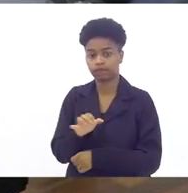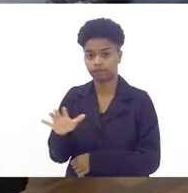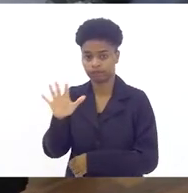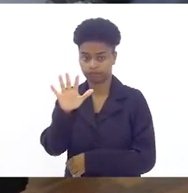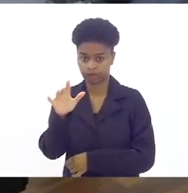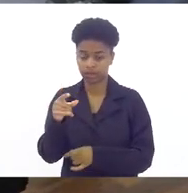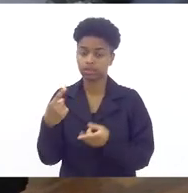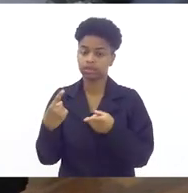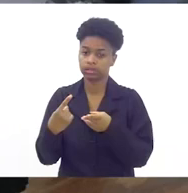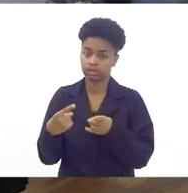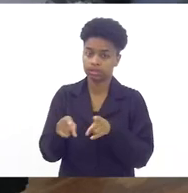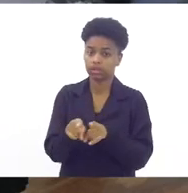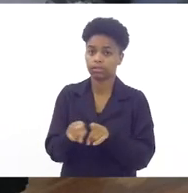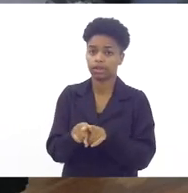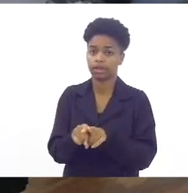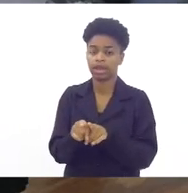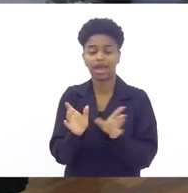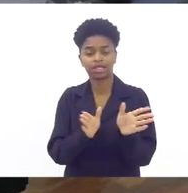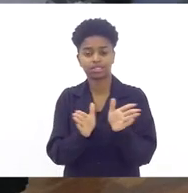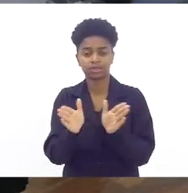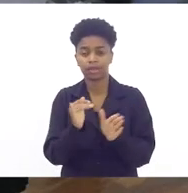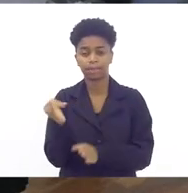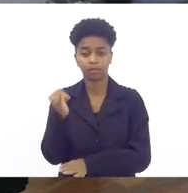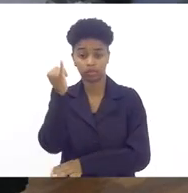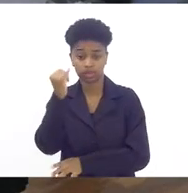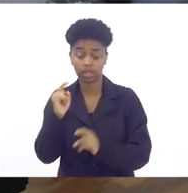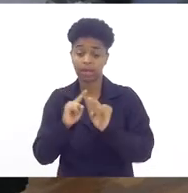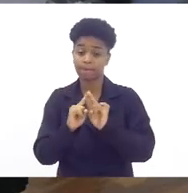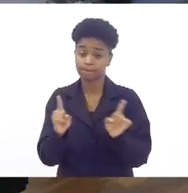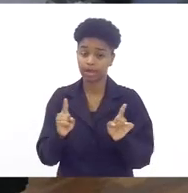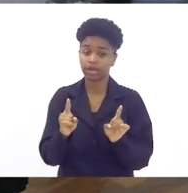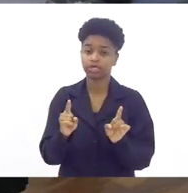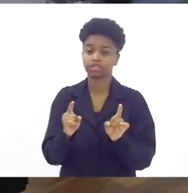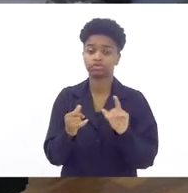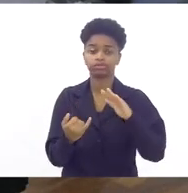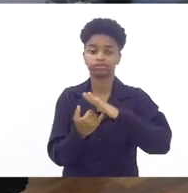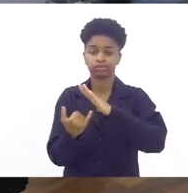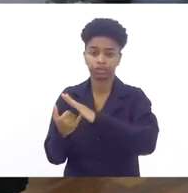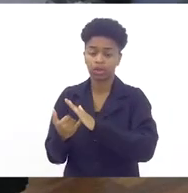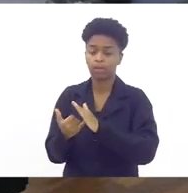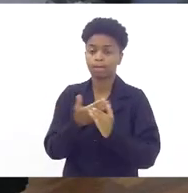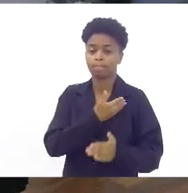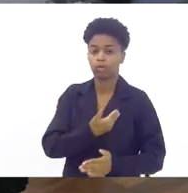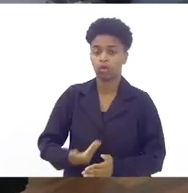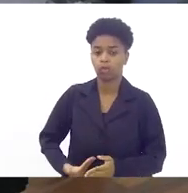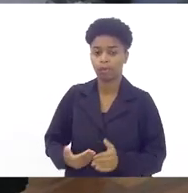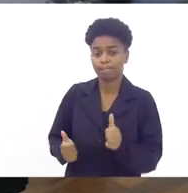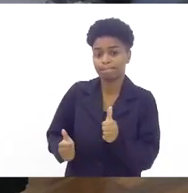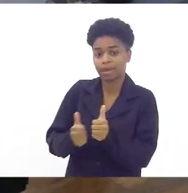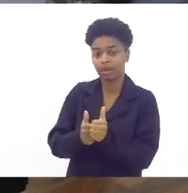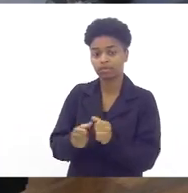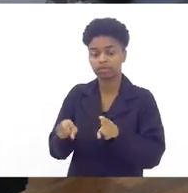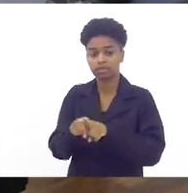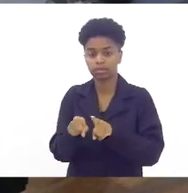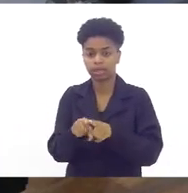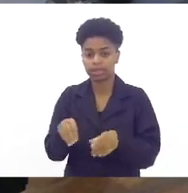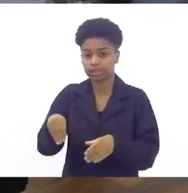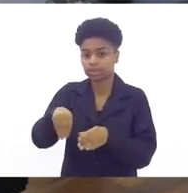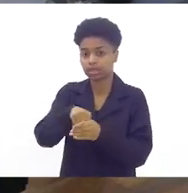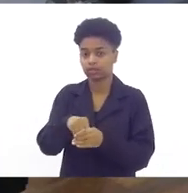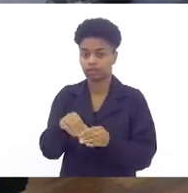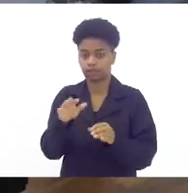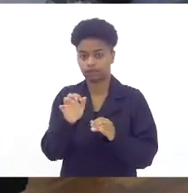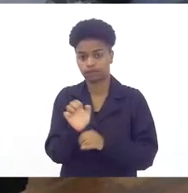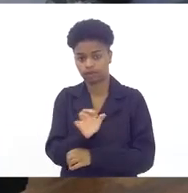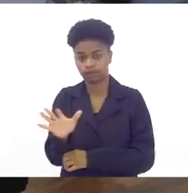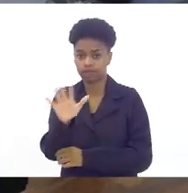acessibilidade é muito importante mas também os equipamentos públicos próximos e dentro dessas dessas